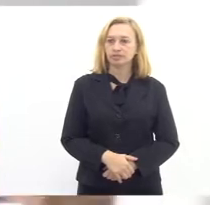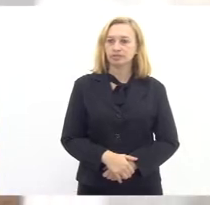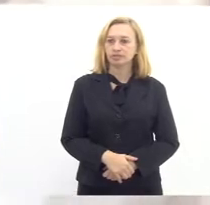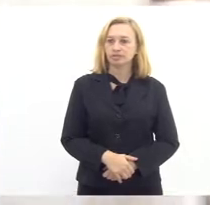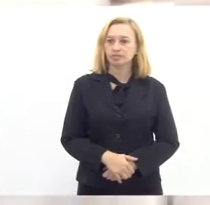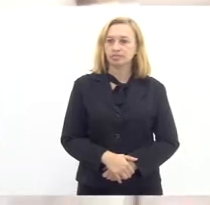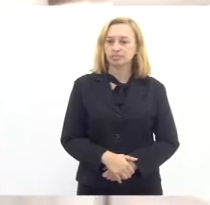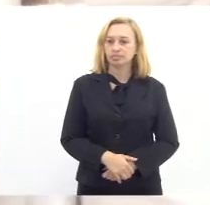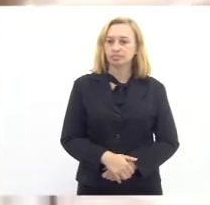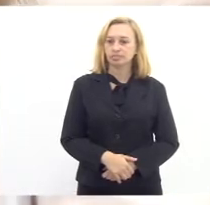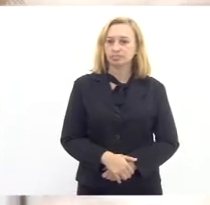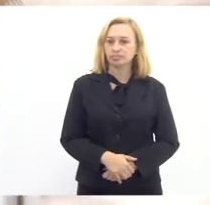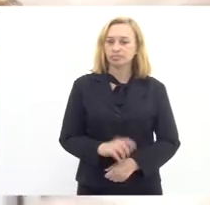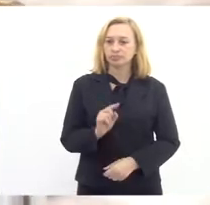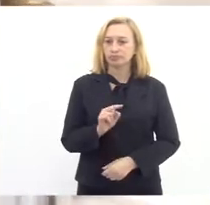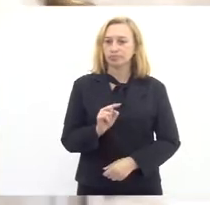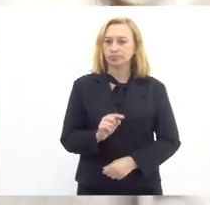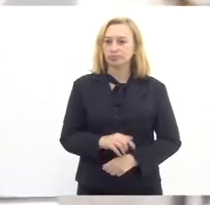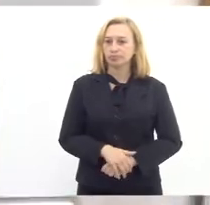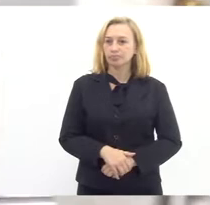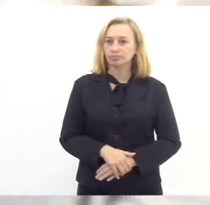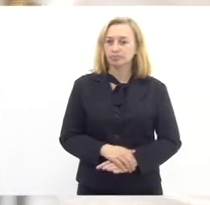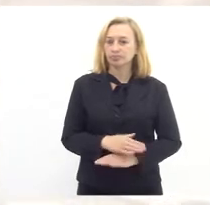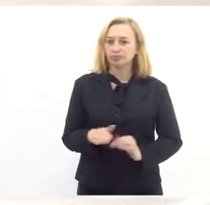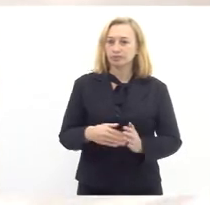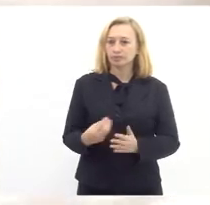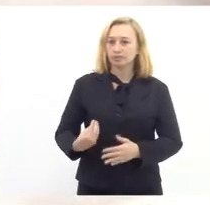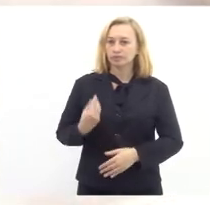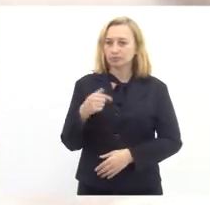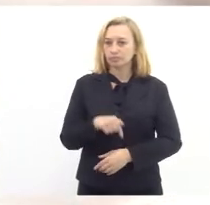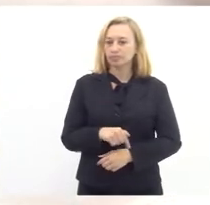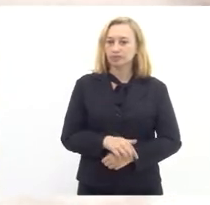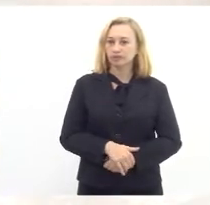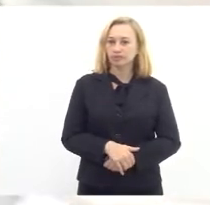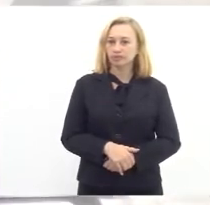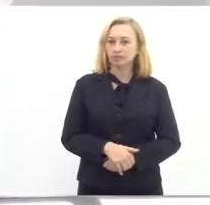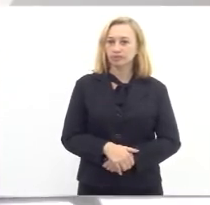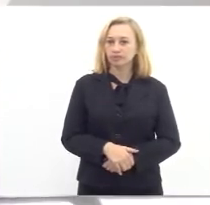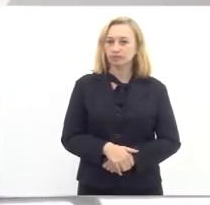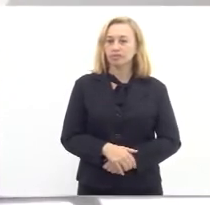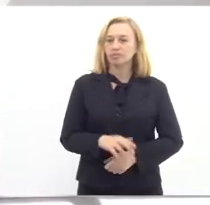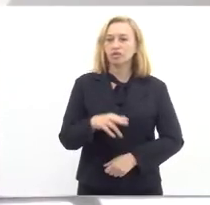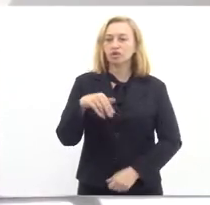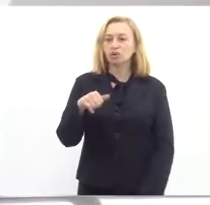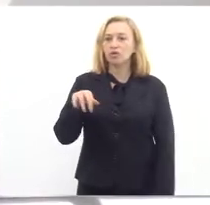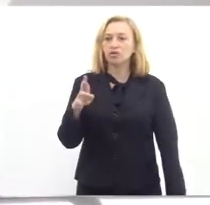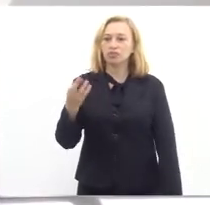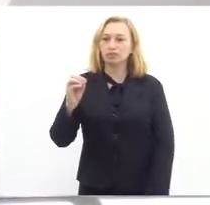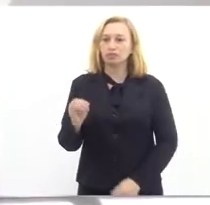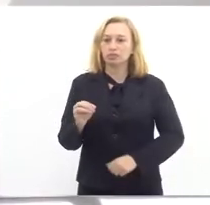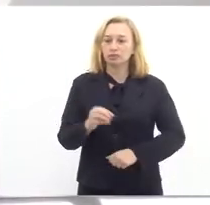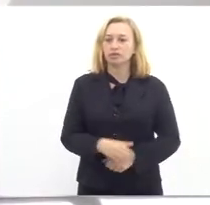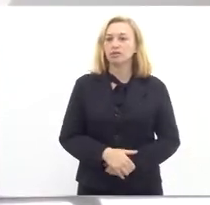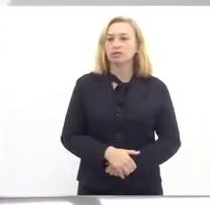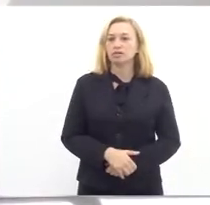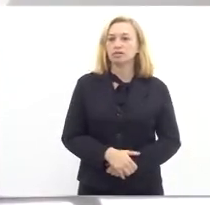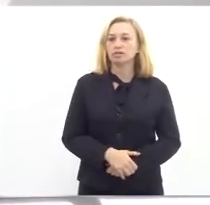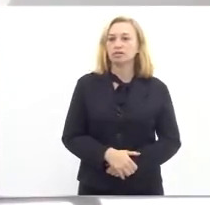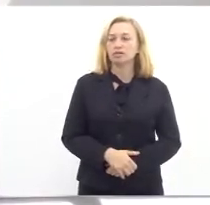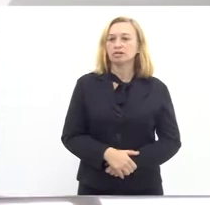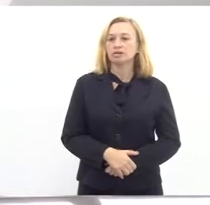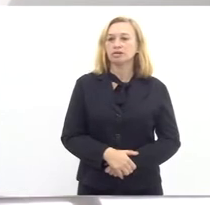Qual, essa daqui? Todos estão aqui presentes. Murilo Leal está presente.